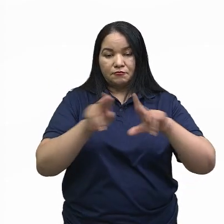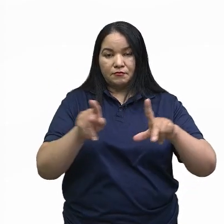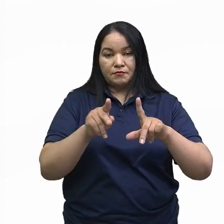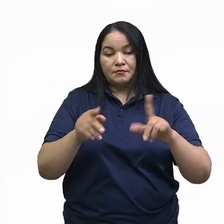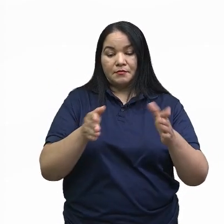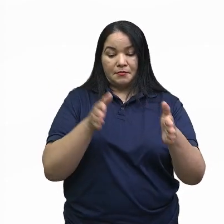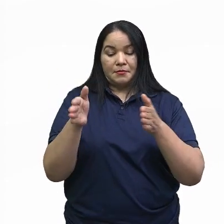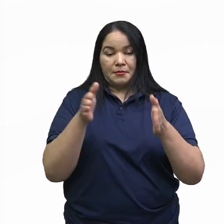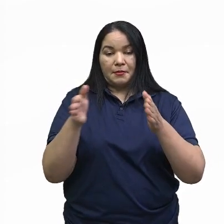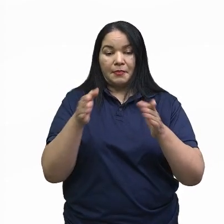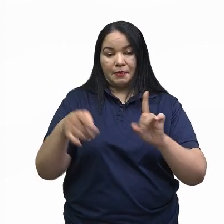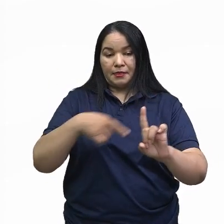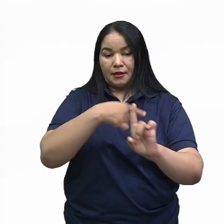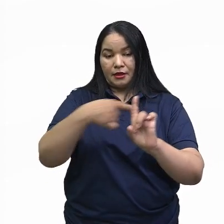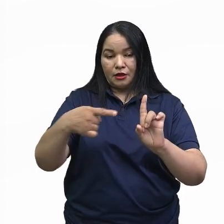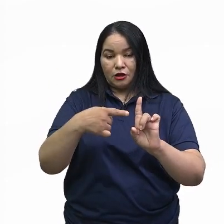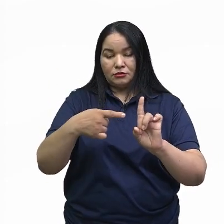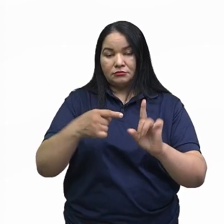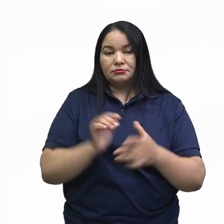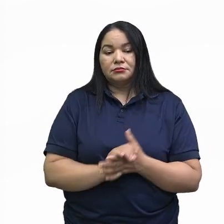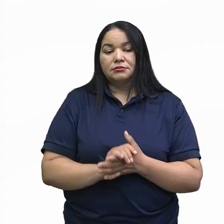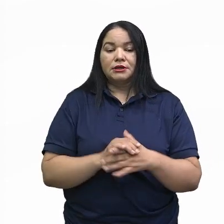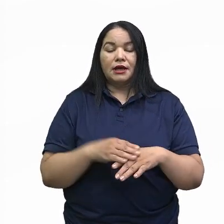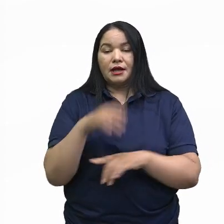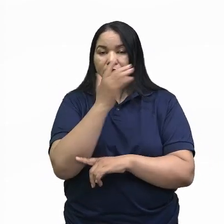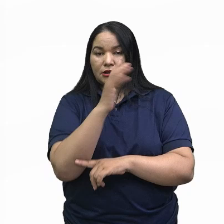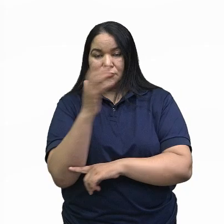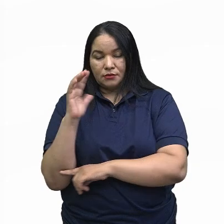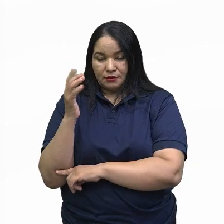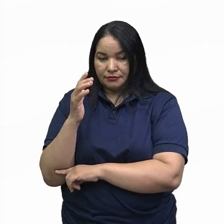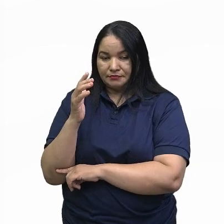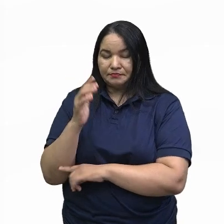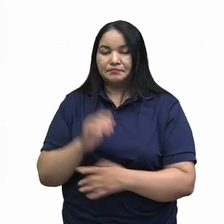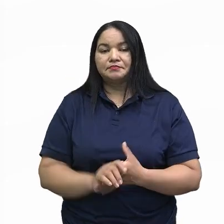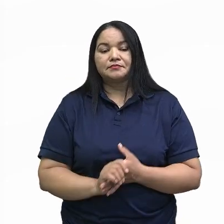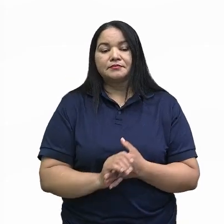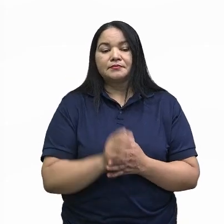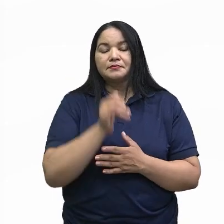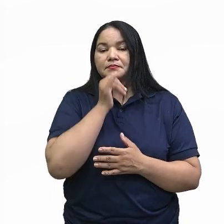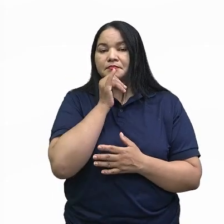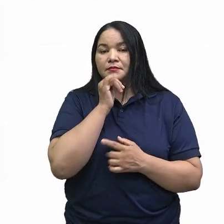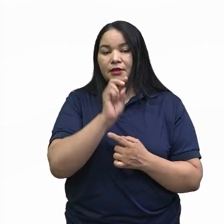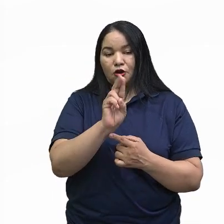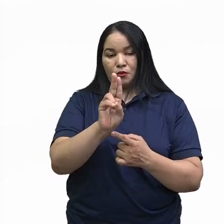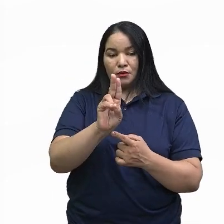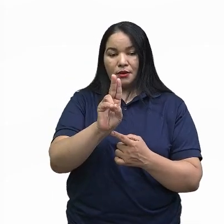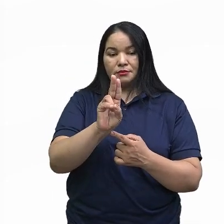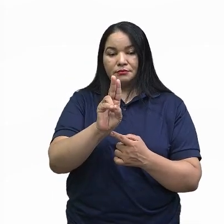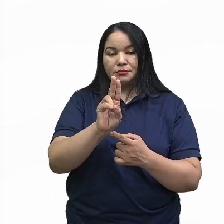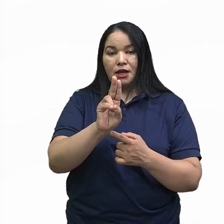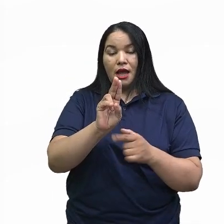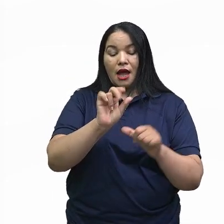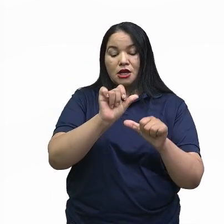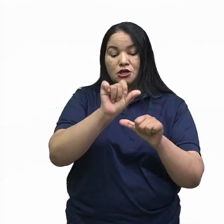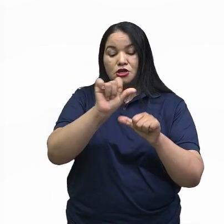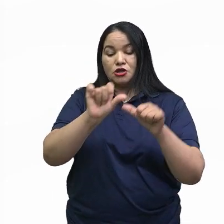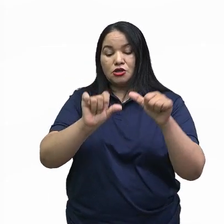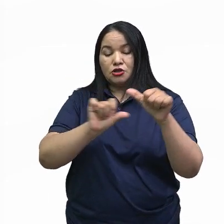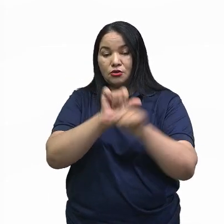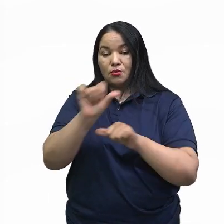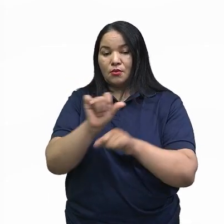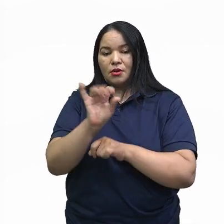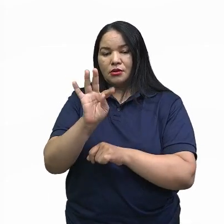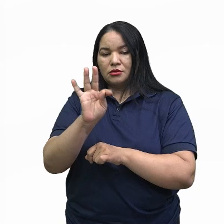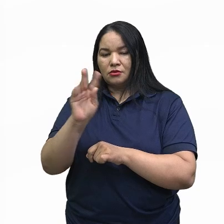né? Exemplos de decaimento na natureza. Então, por exemplo, o urânio, que decai para o tório,